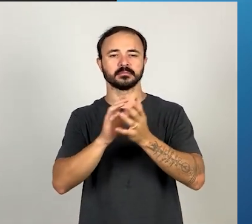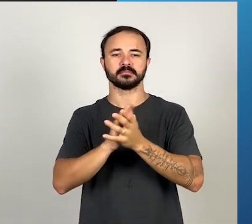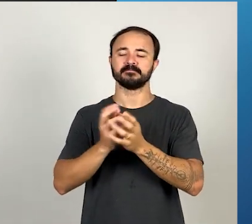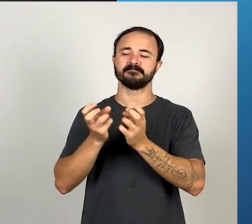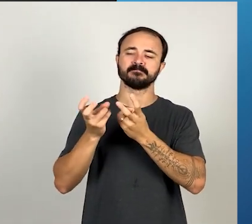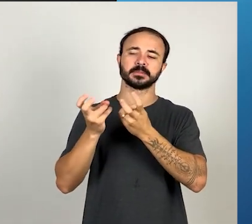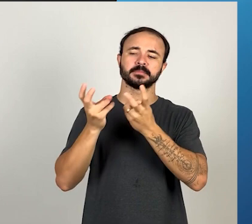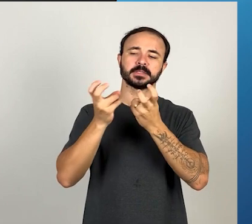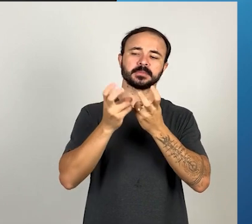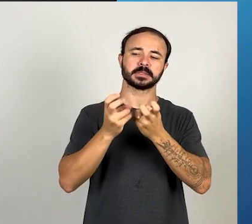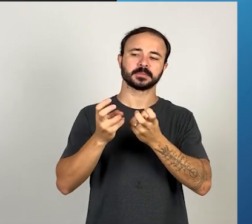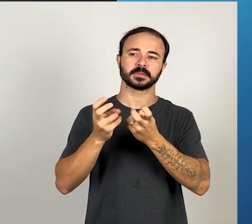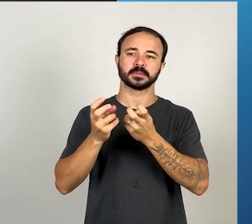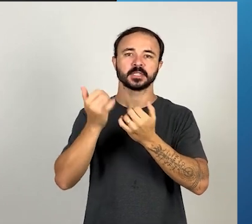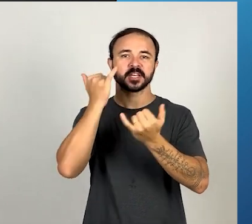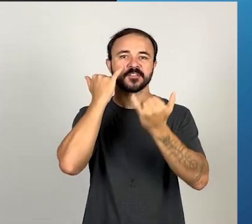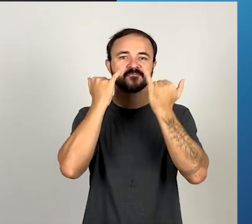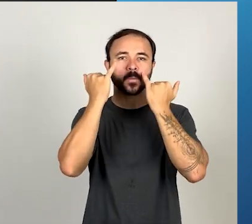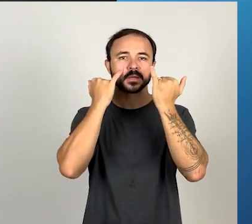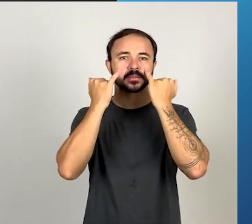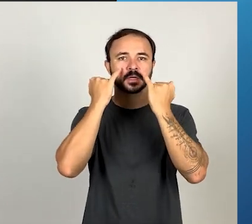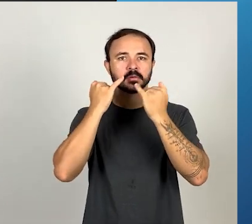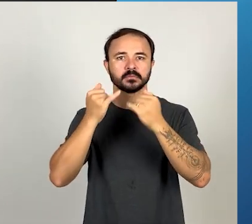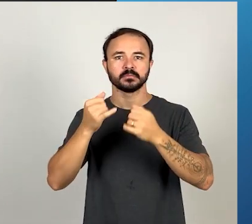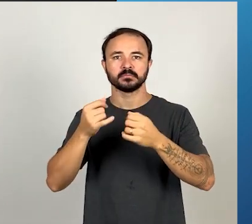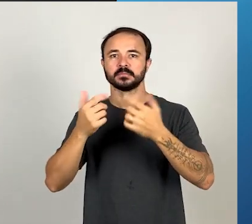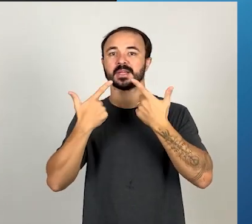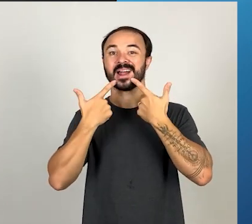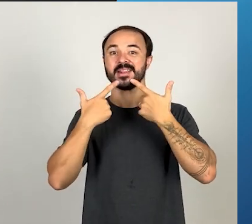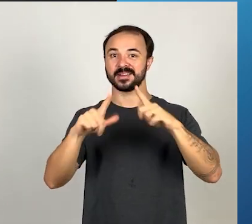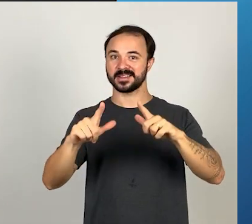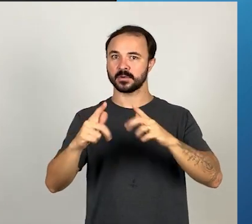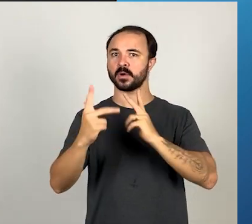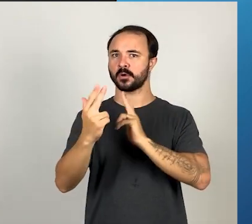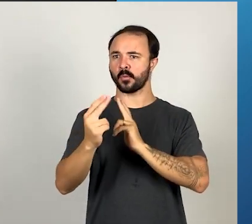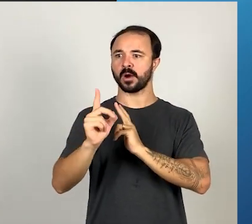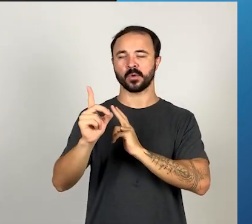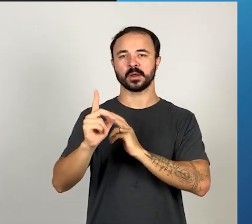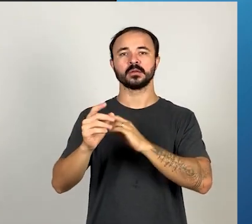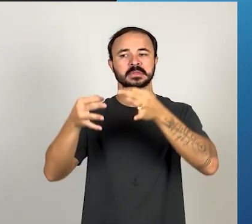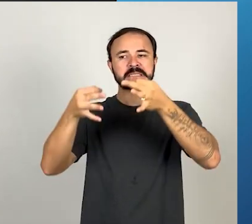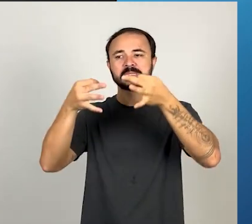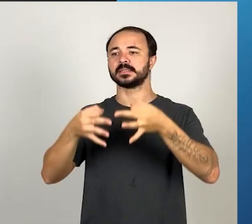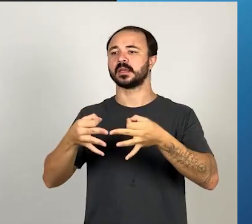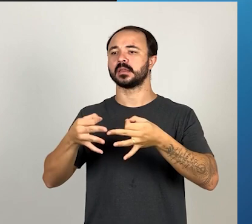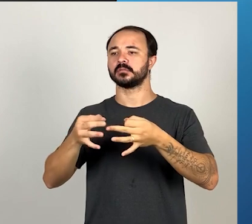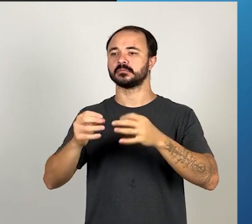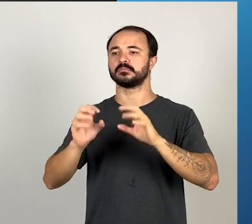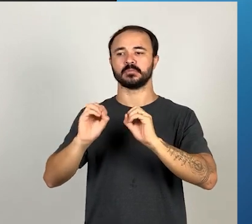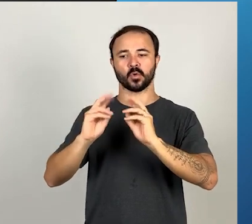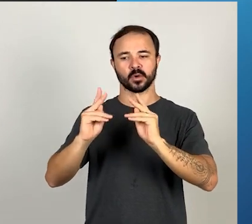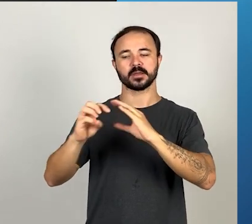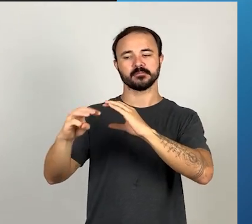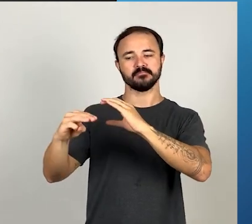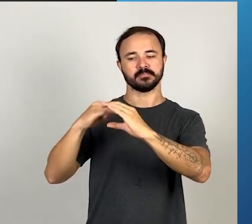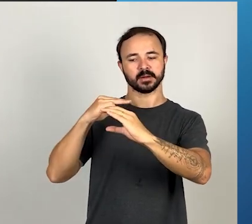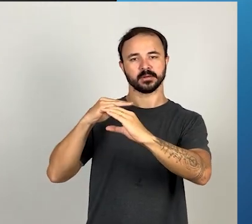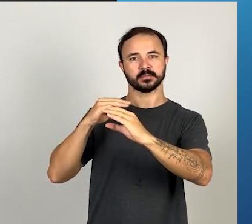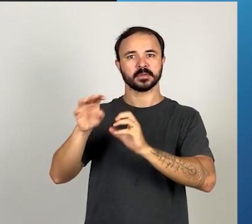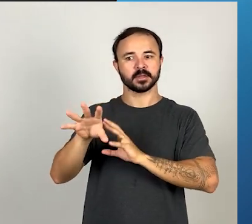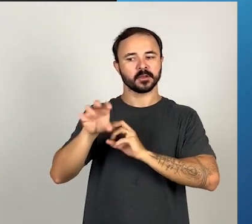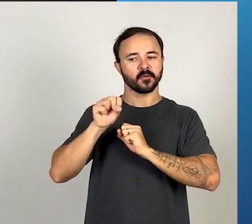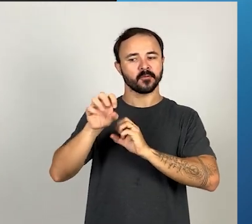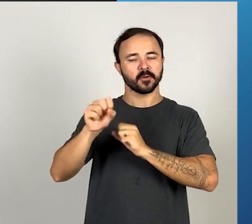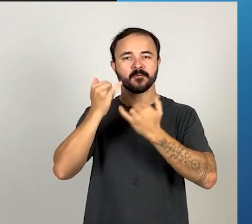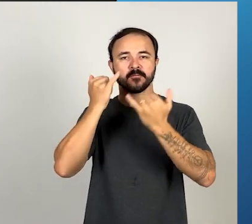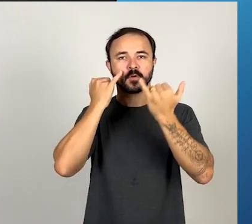Então ele vai enviar essa mensagem dizendo que o código está correto. E na opção no canto superior à esquerda, enviar para